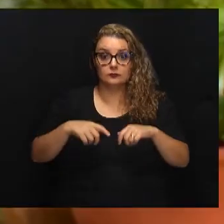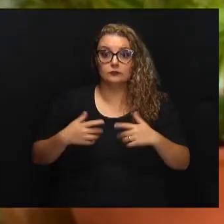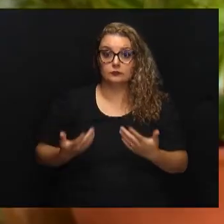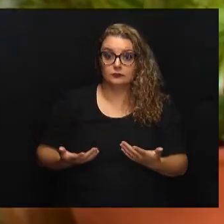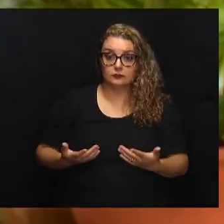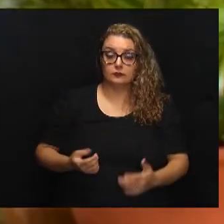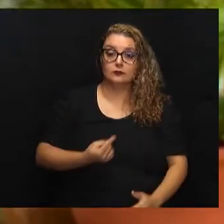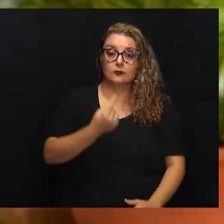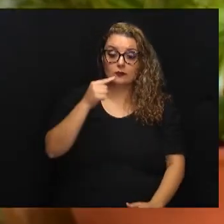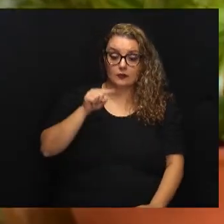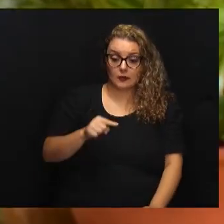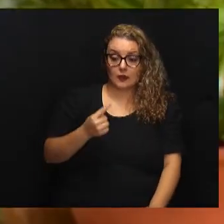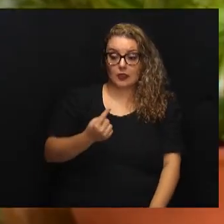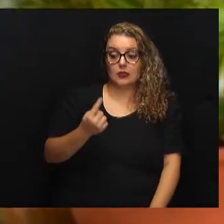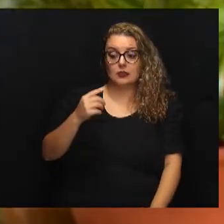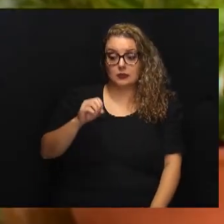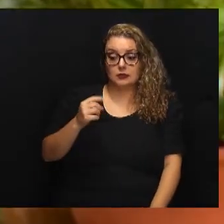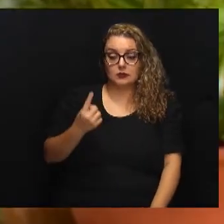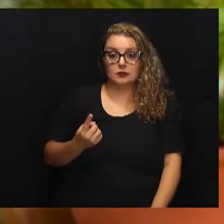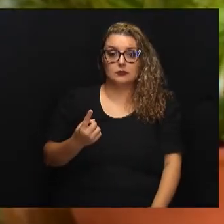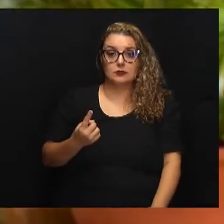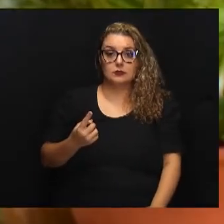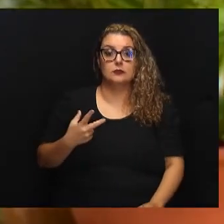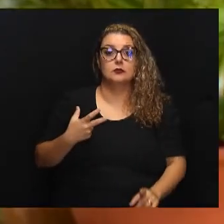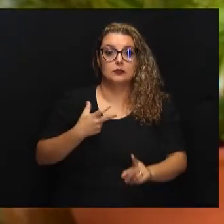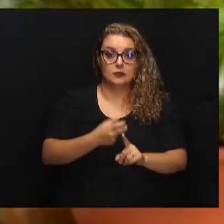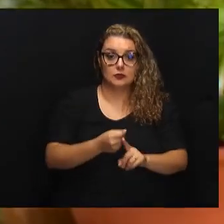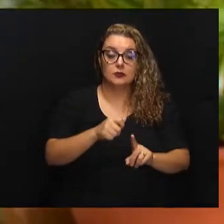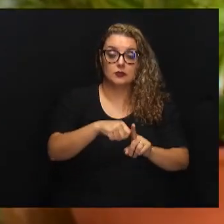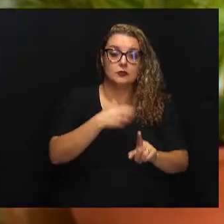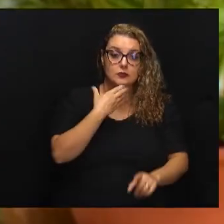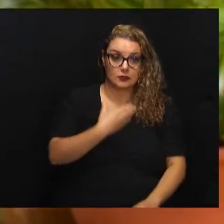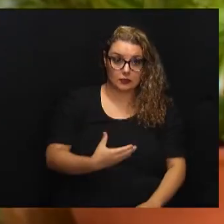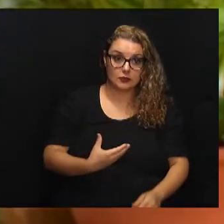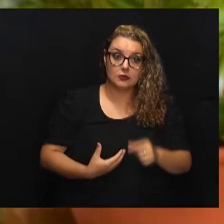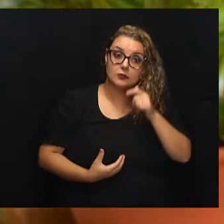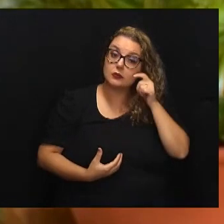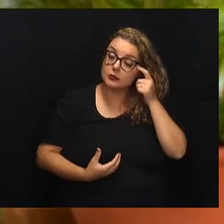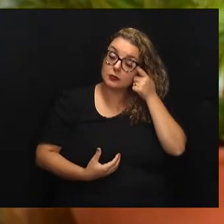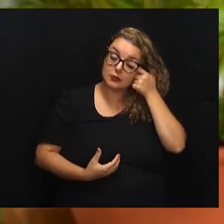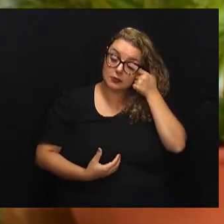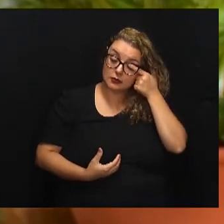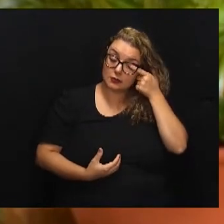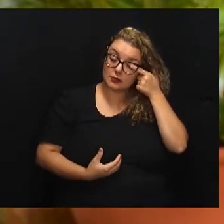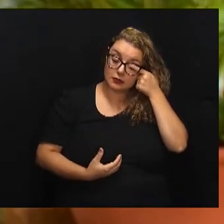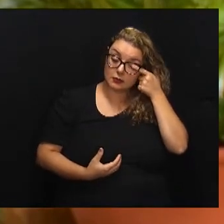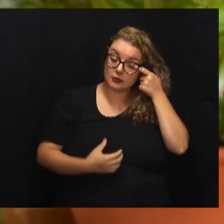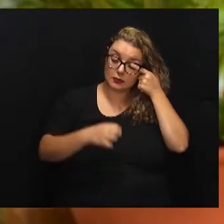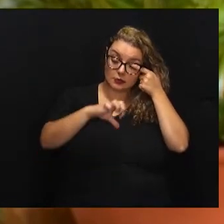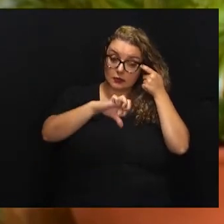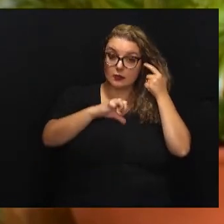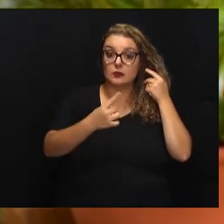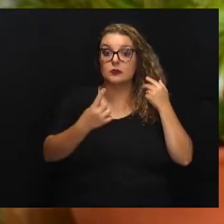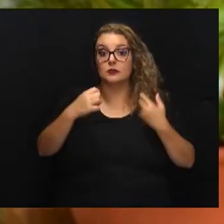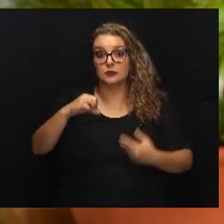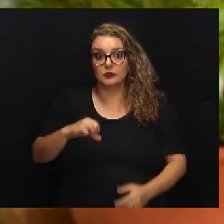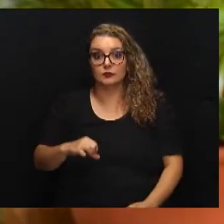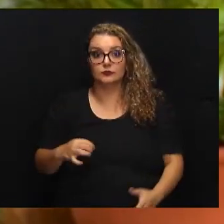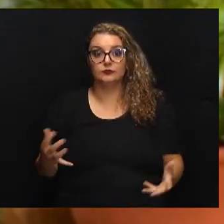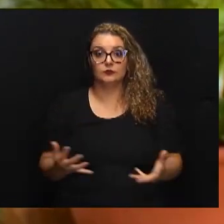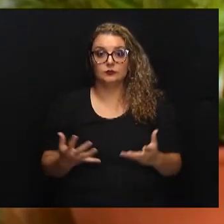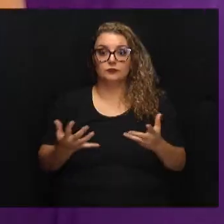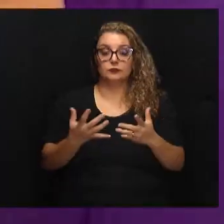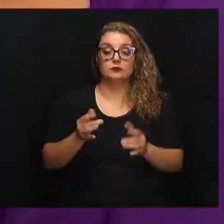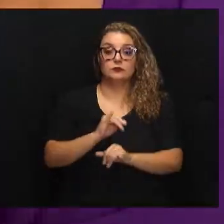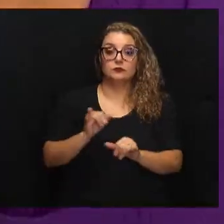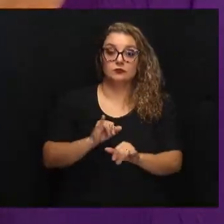das 1.101 segundas doses dadas em dezembro de 2024, 919 foram motivadas pelo aviso